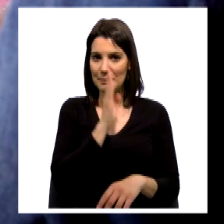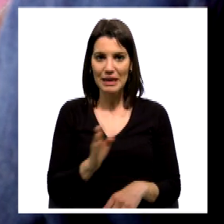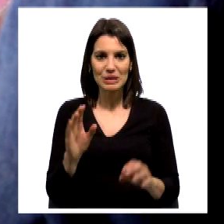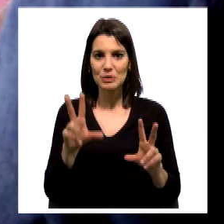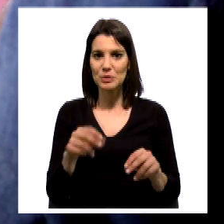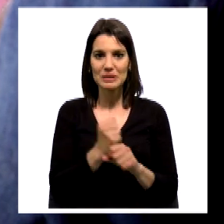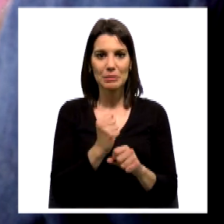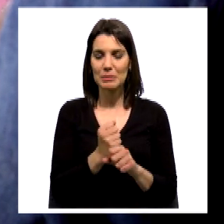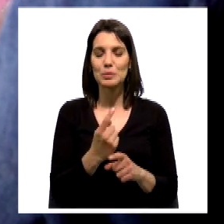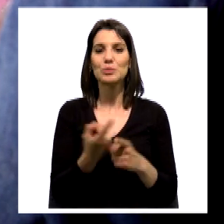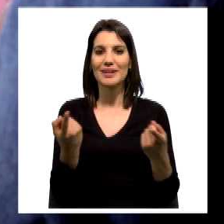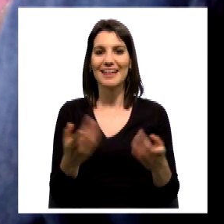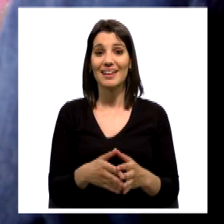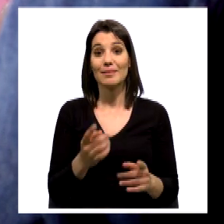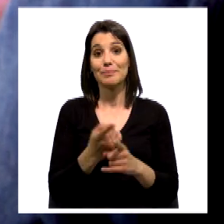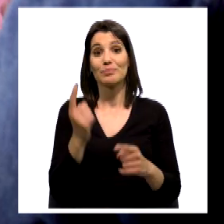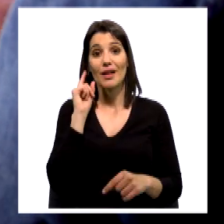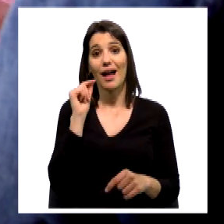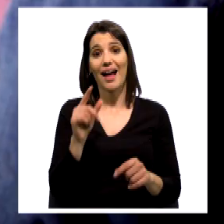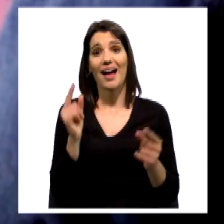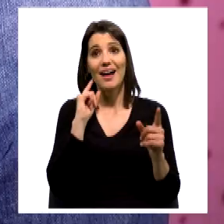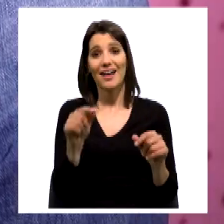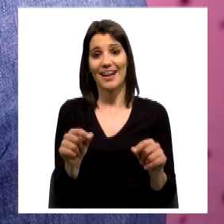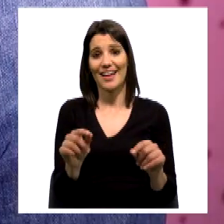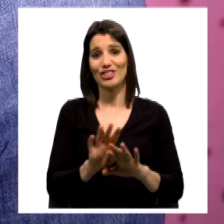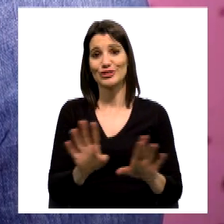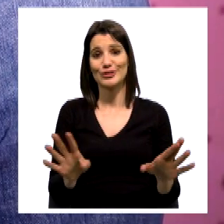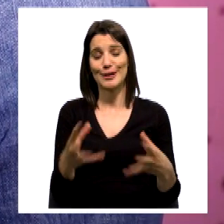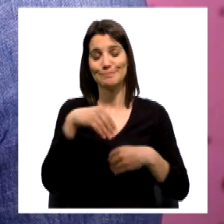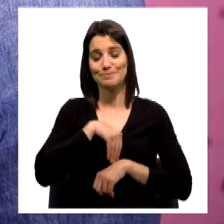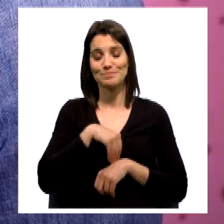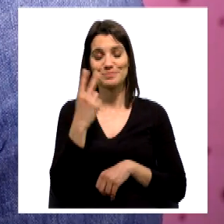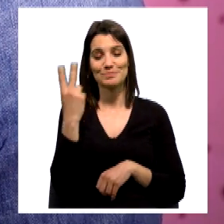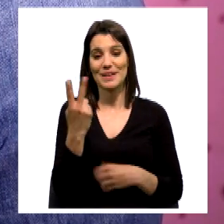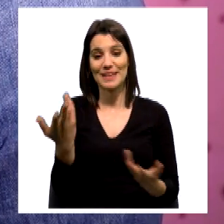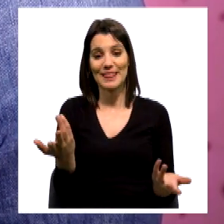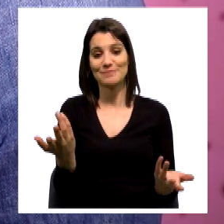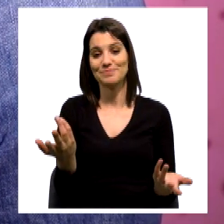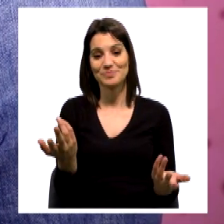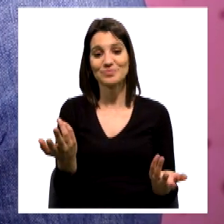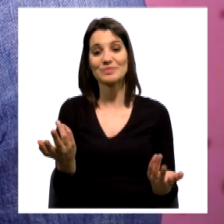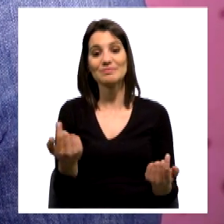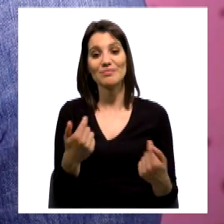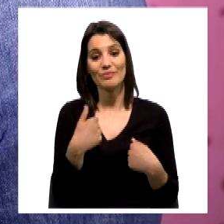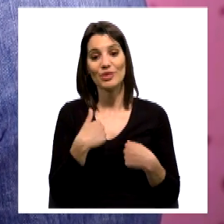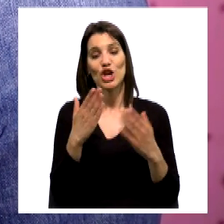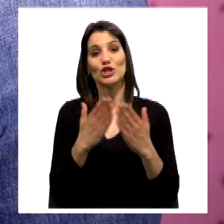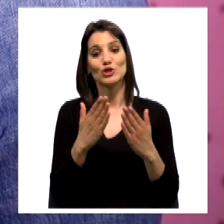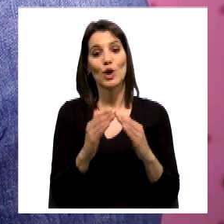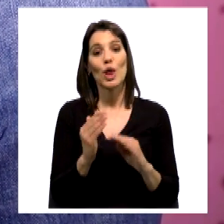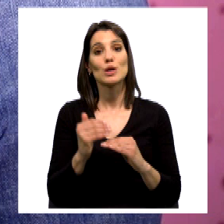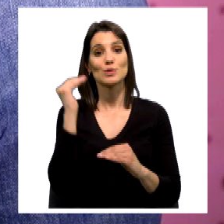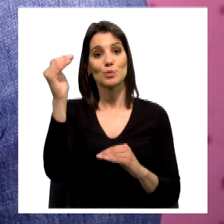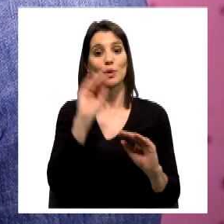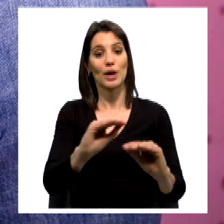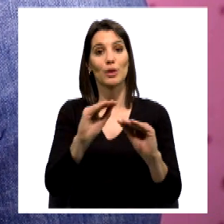Nunca chegaste a exercer. Porquê? Porque a rádio já estava intrometida na minha vida. Portanto, eu entro